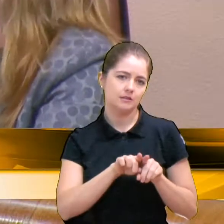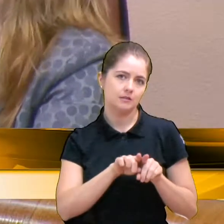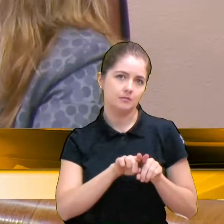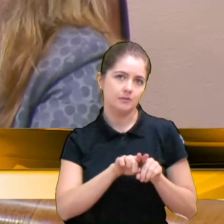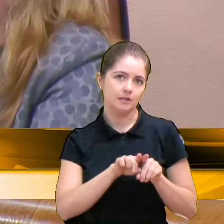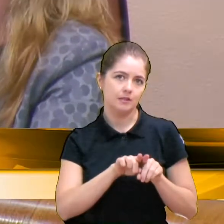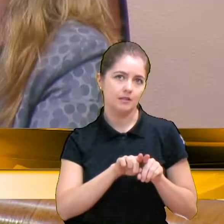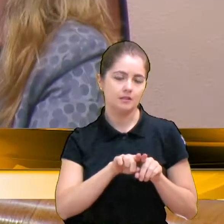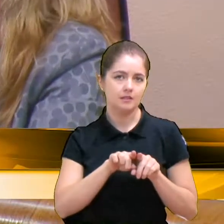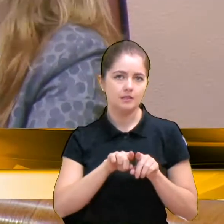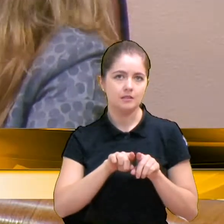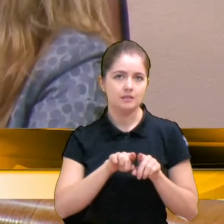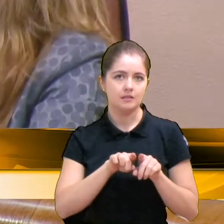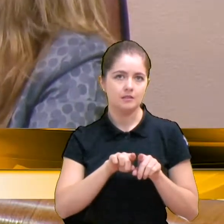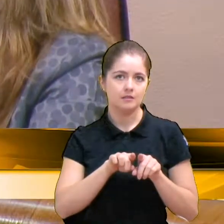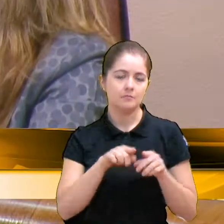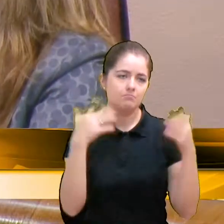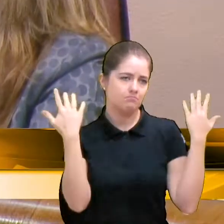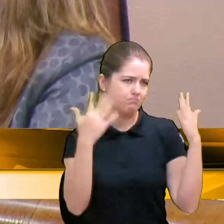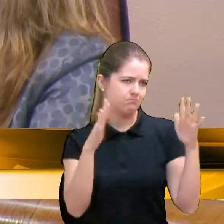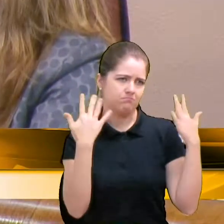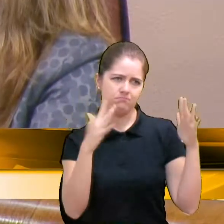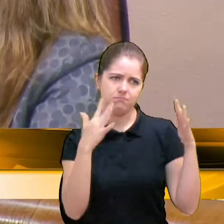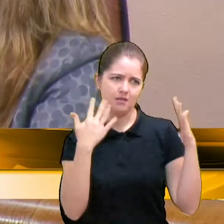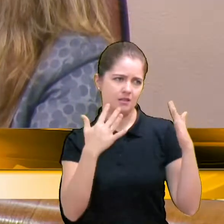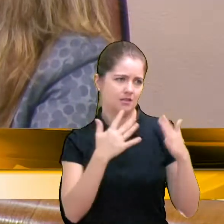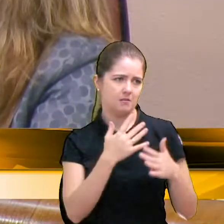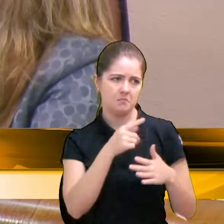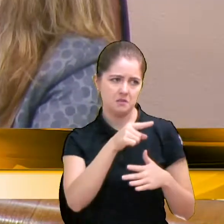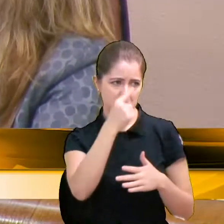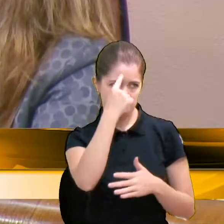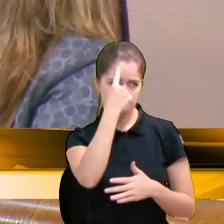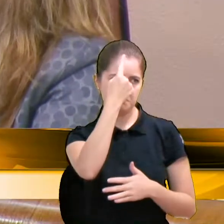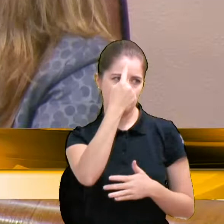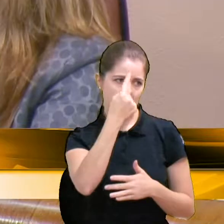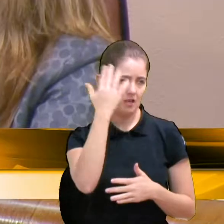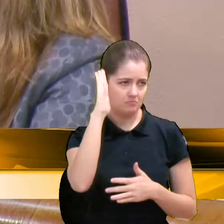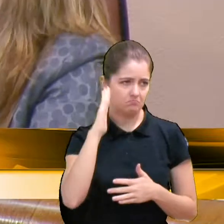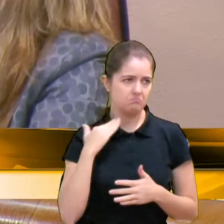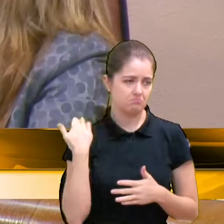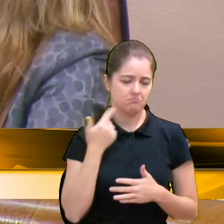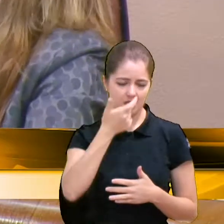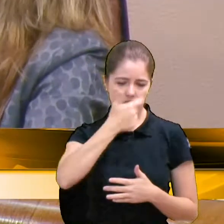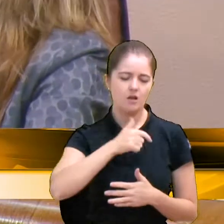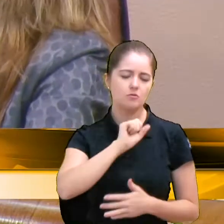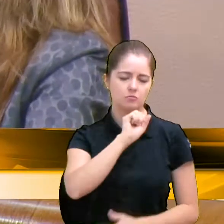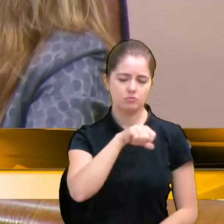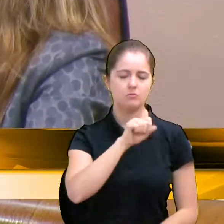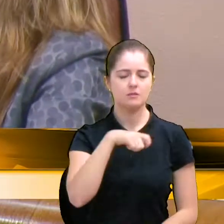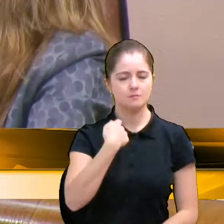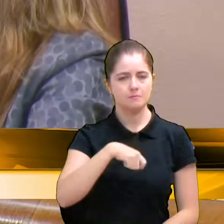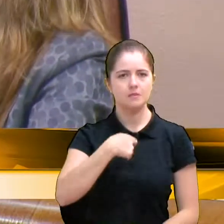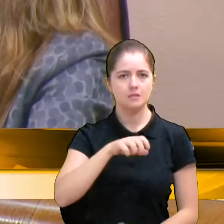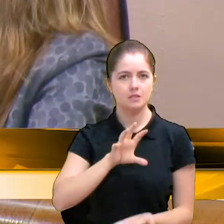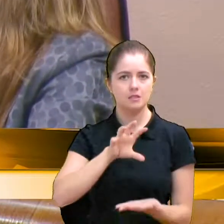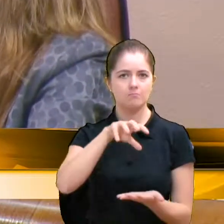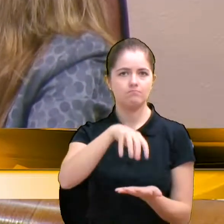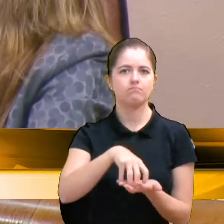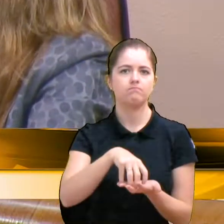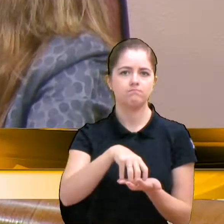foi fim de semana corrido. Parabéns pela iniciativa, Ana. Acho que a gente precisa, de fato, é uma coisa que não agrega custos,